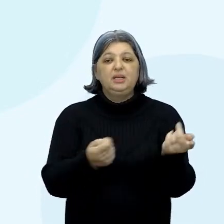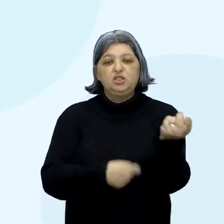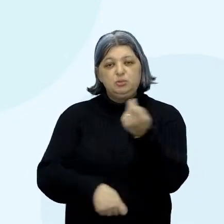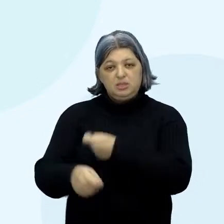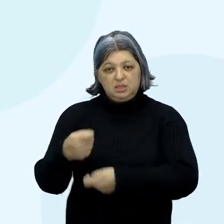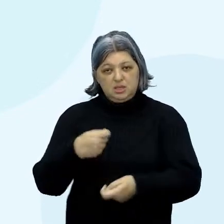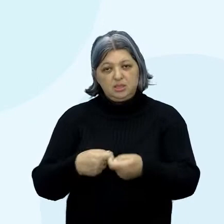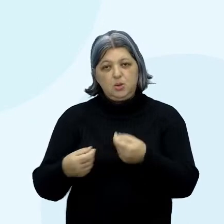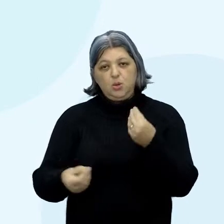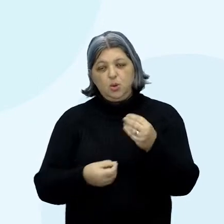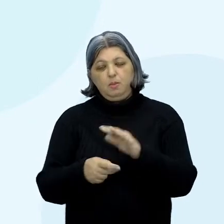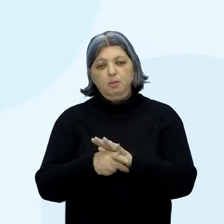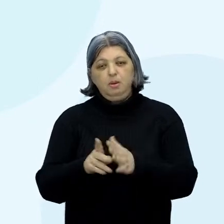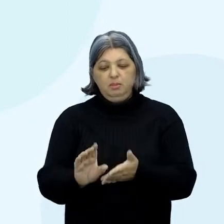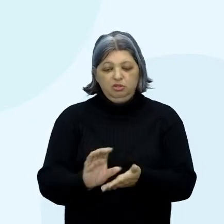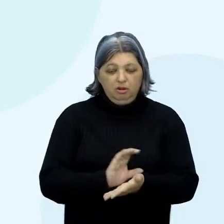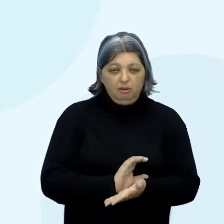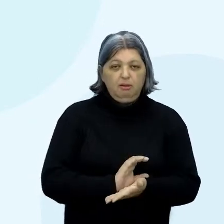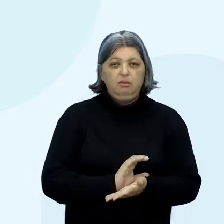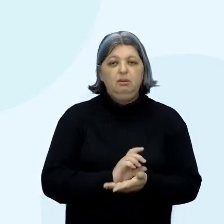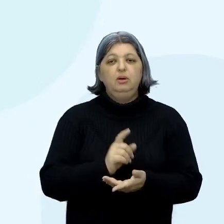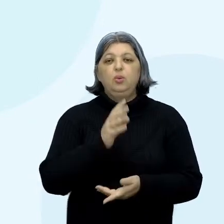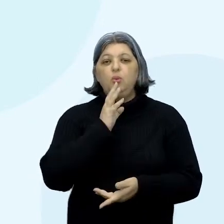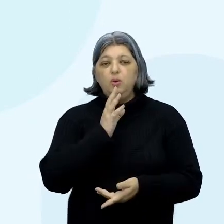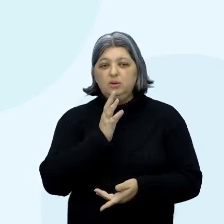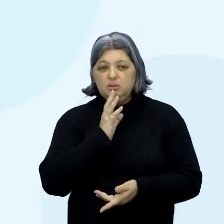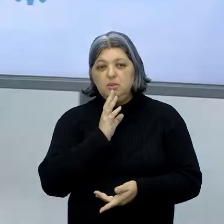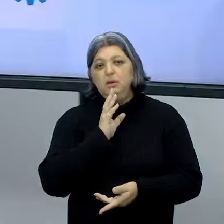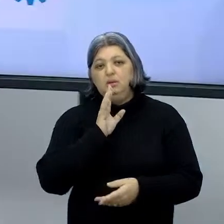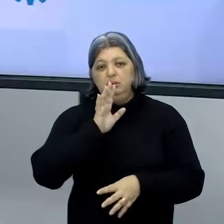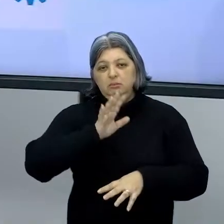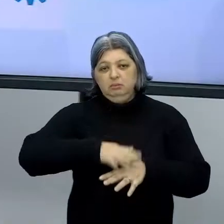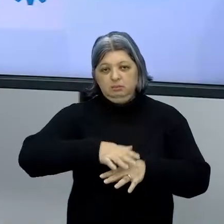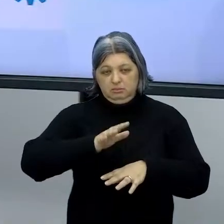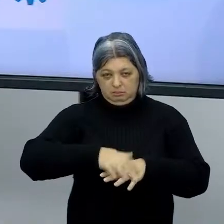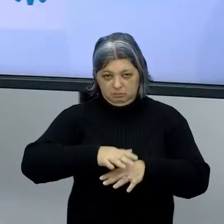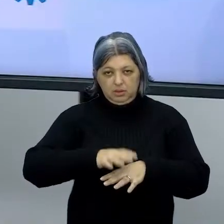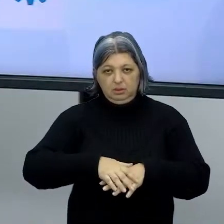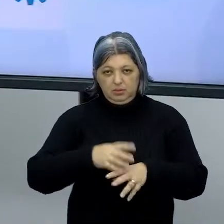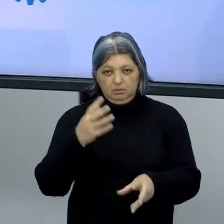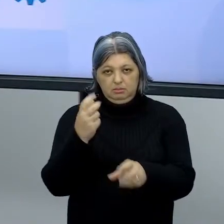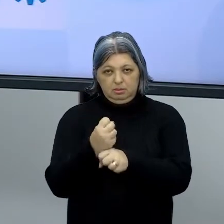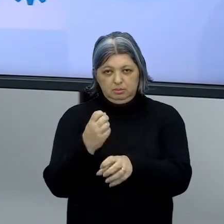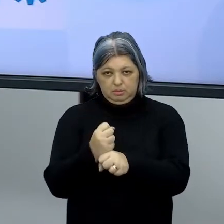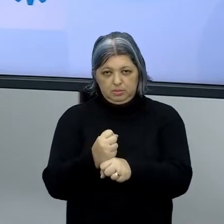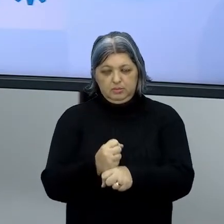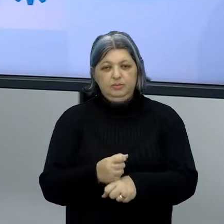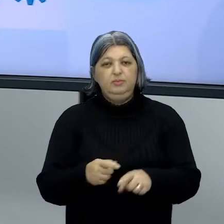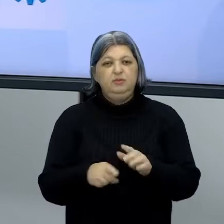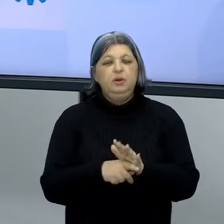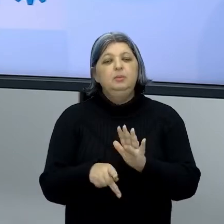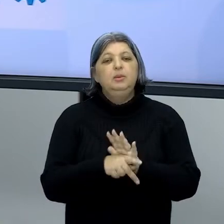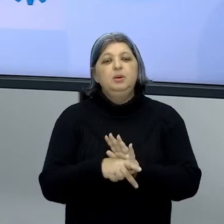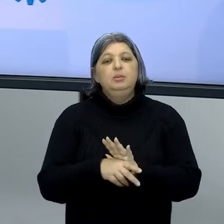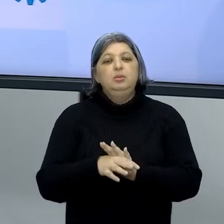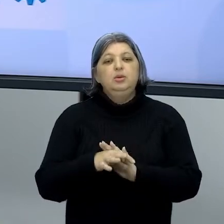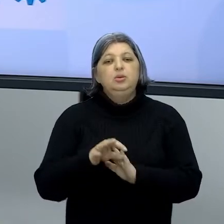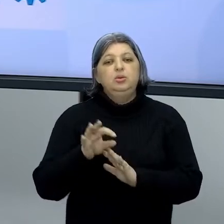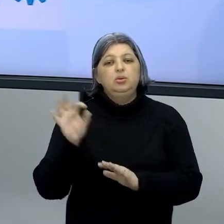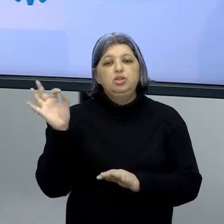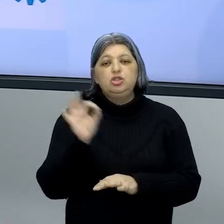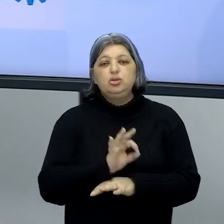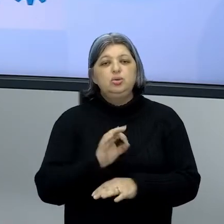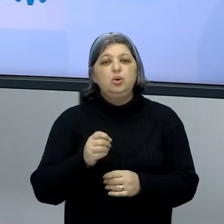sua renda aí, e os seus conhecimentos matemáticos que estão presentes. Falando em matemática, a gente falou bastante em juros simples e composto. Como ler um